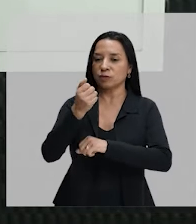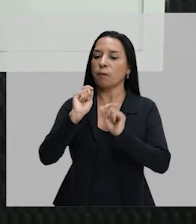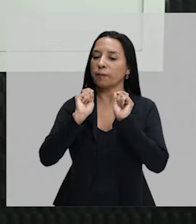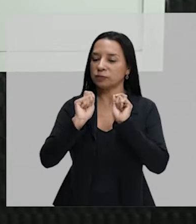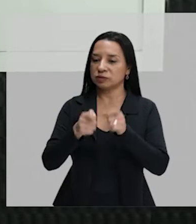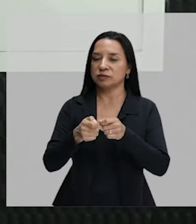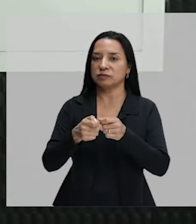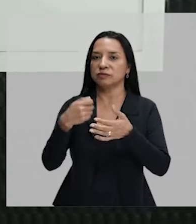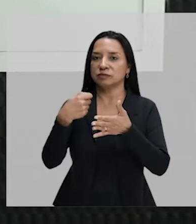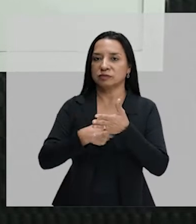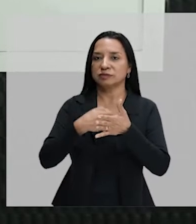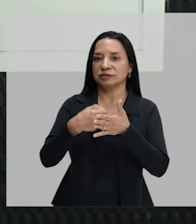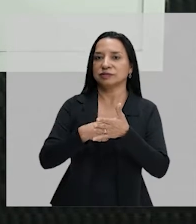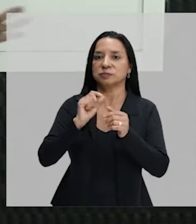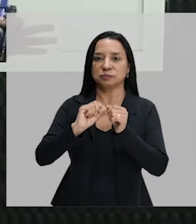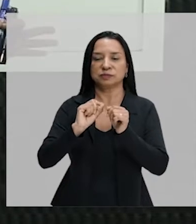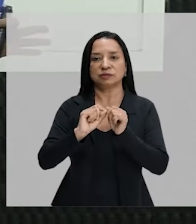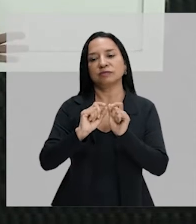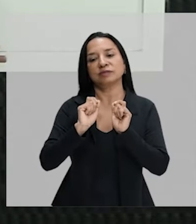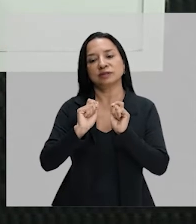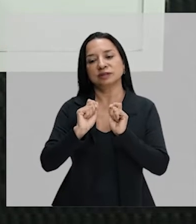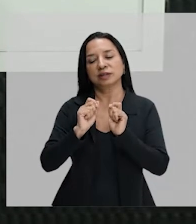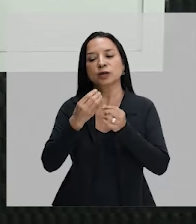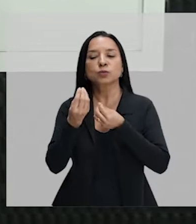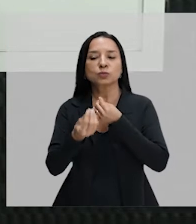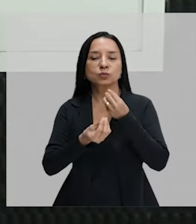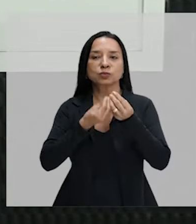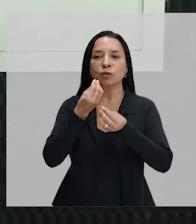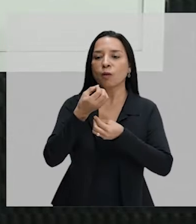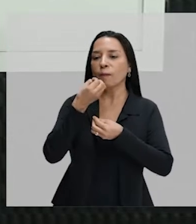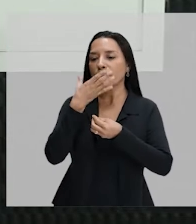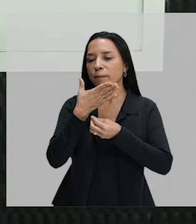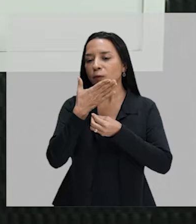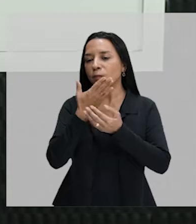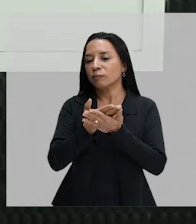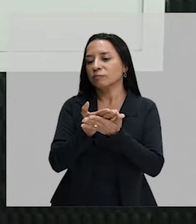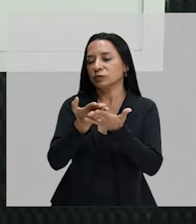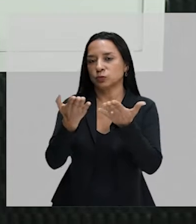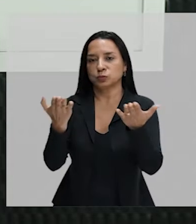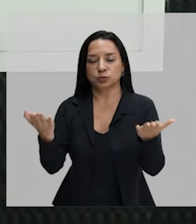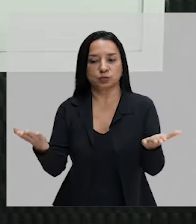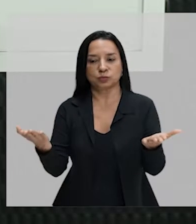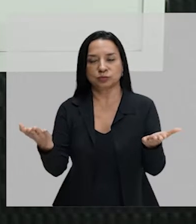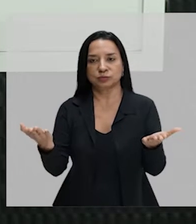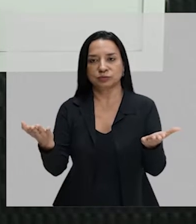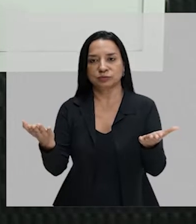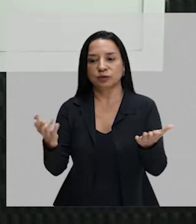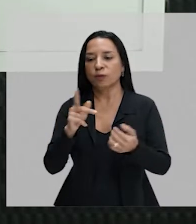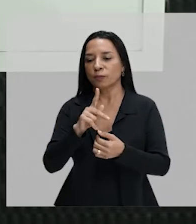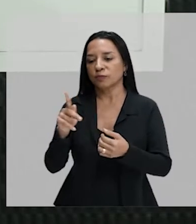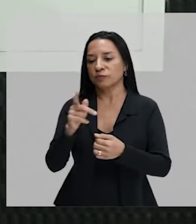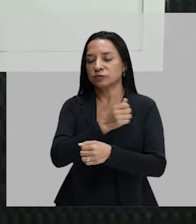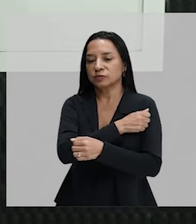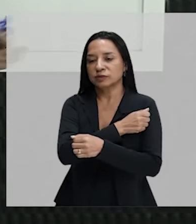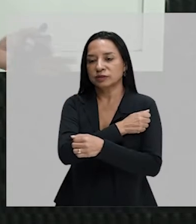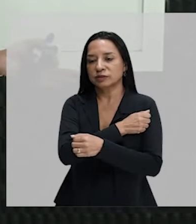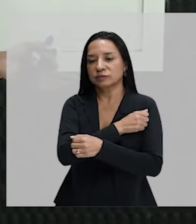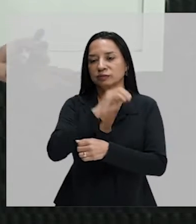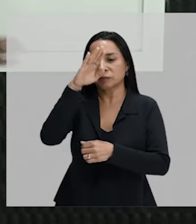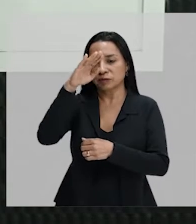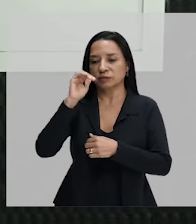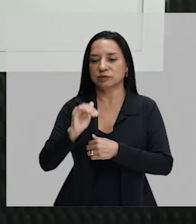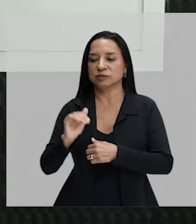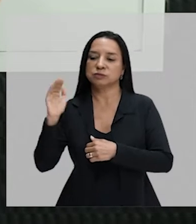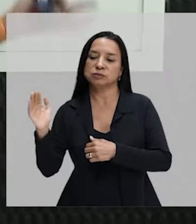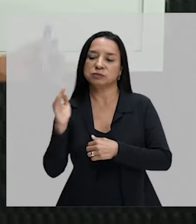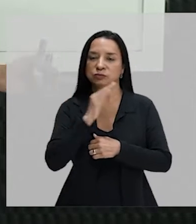Vamos tentar fazer de uma maneira que seja bom para todos os lados, né? O lado de cima, o lado de baixo, esquerda e direito, para frente e